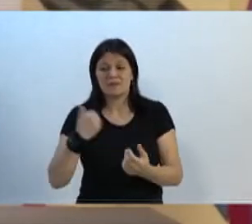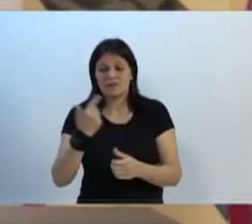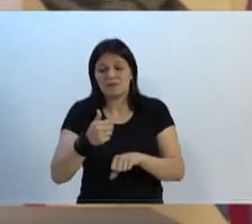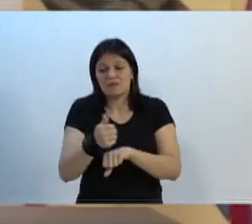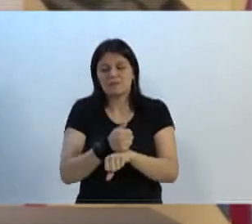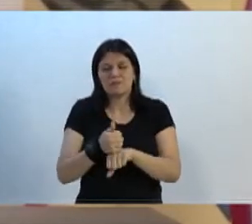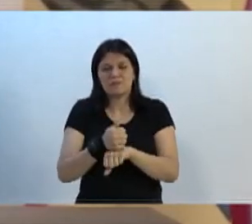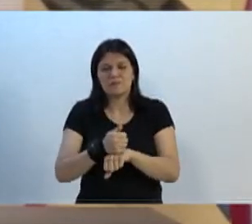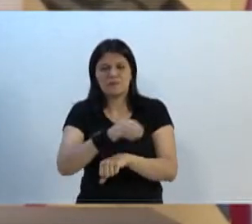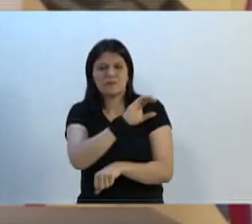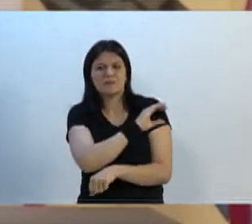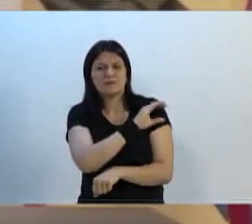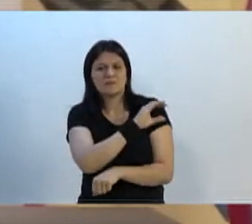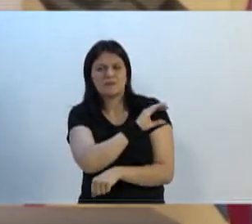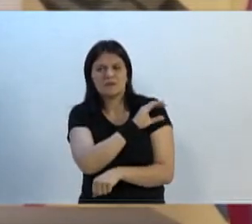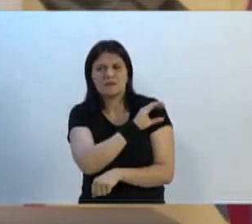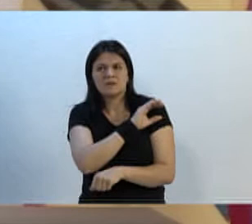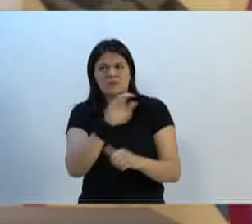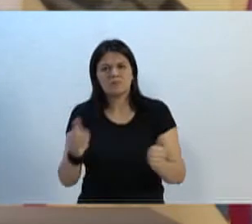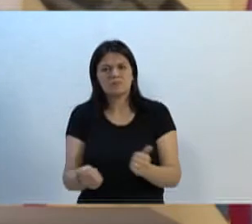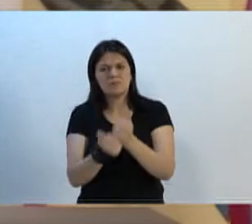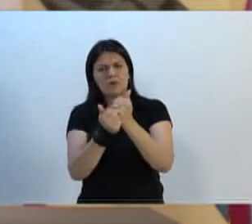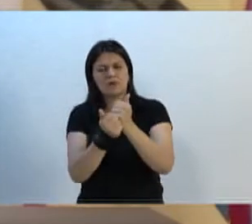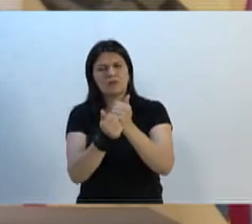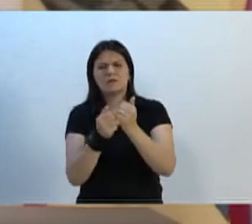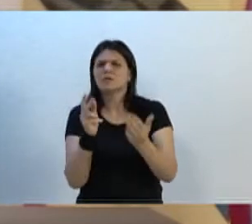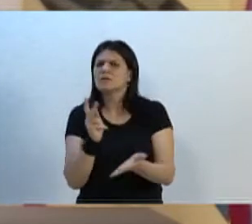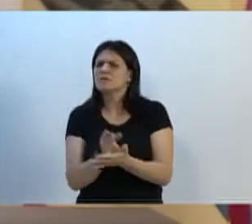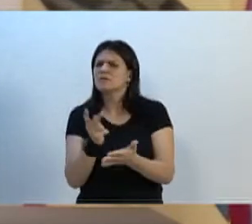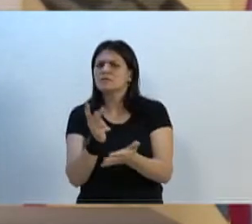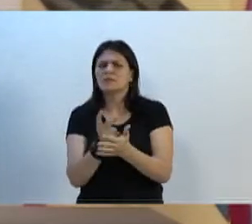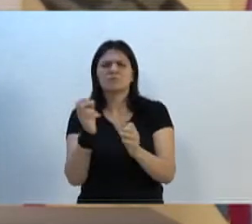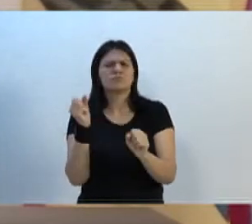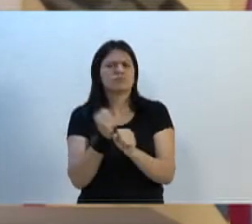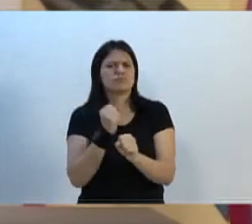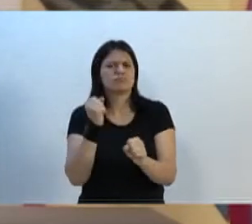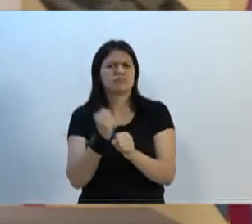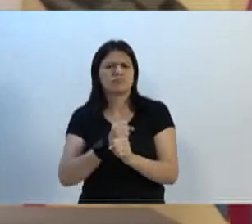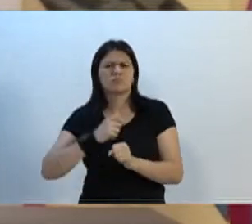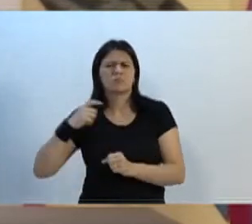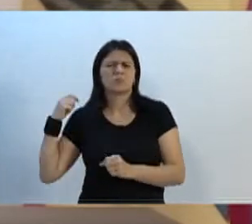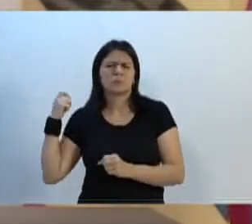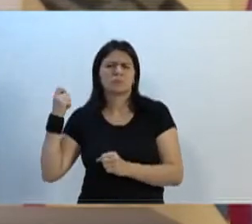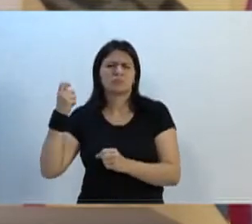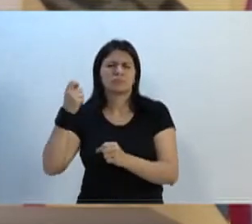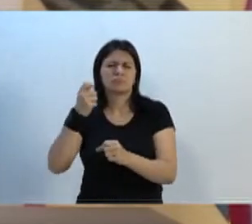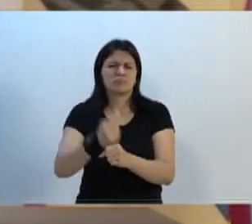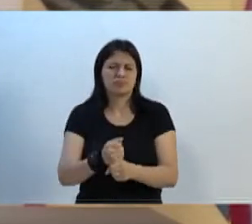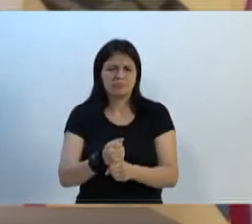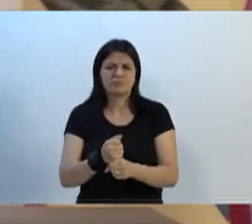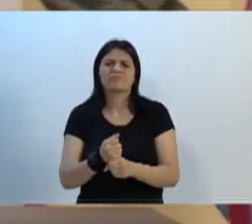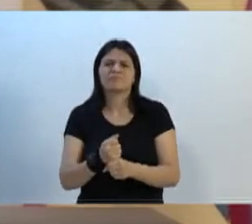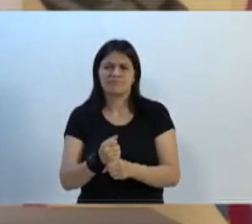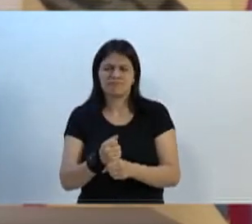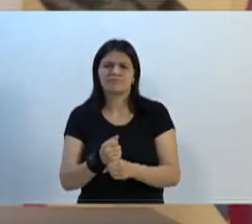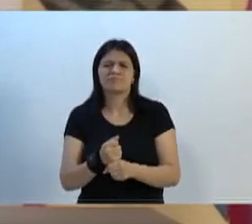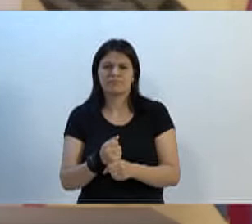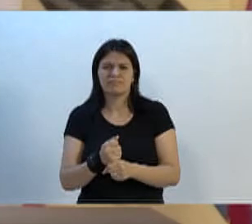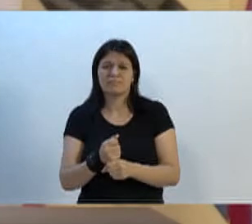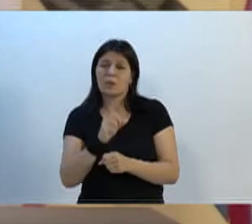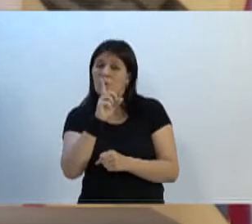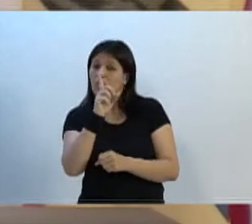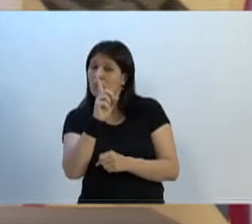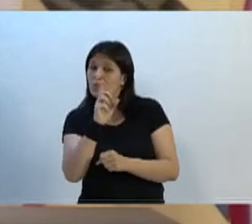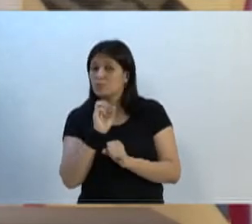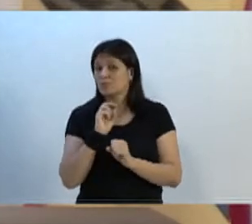do CEI comunidade parceiros temos realizado diversas obras a vários anos vários não é